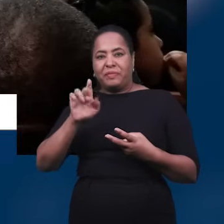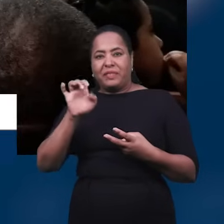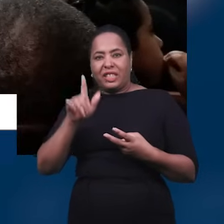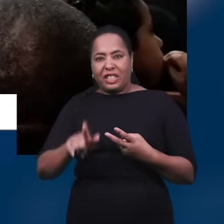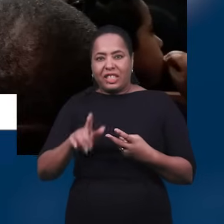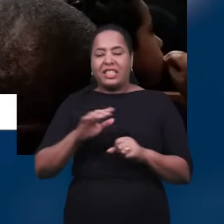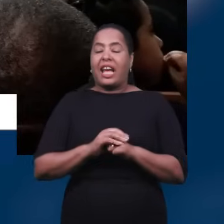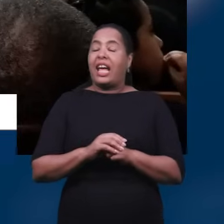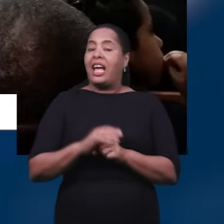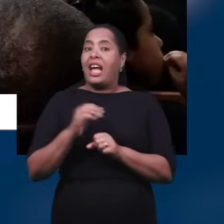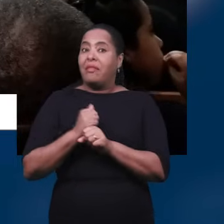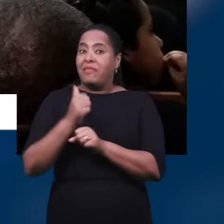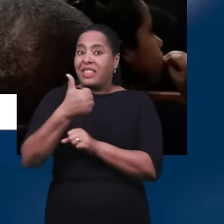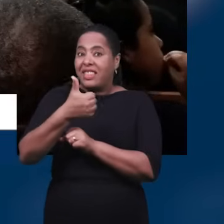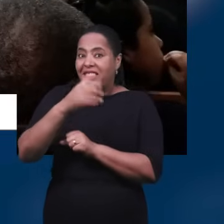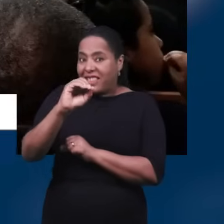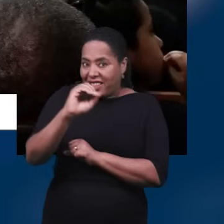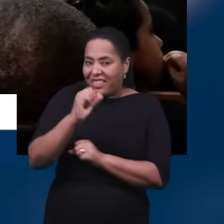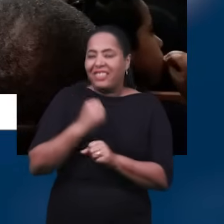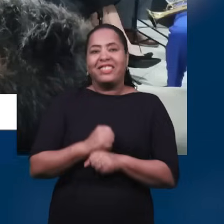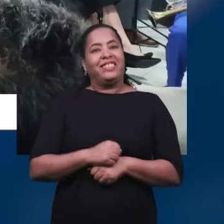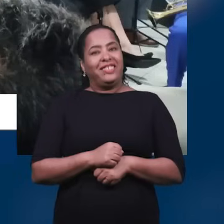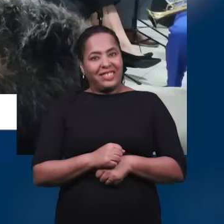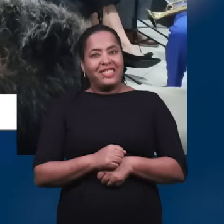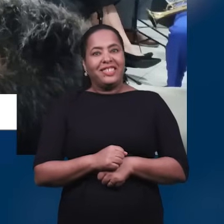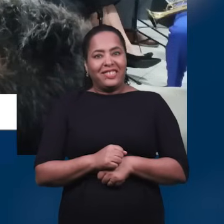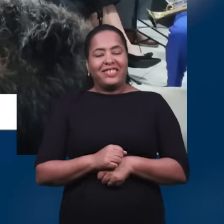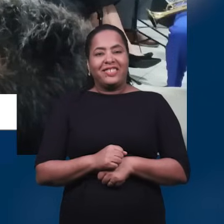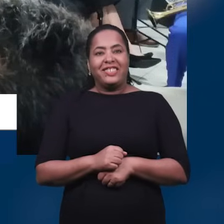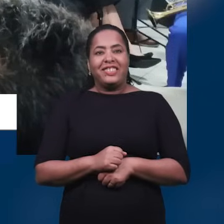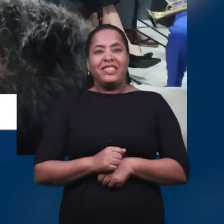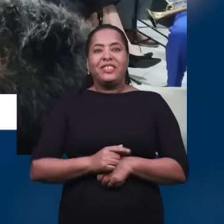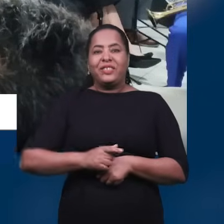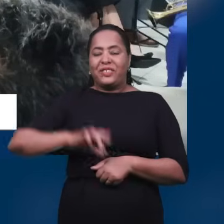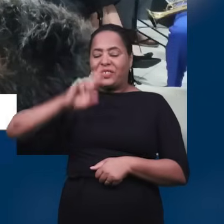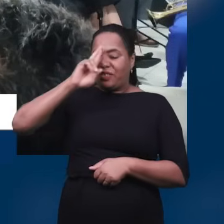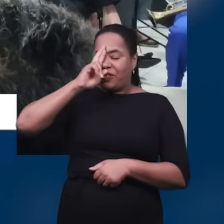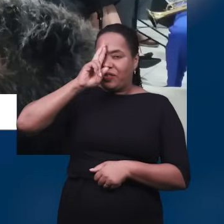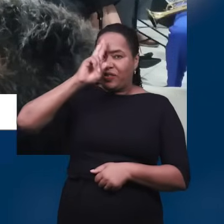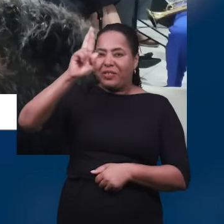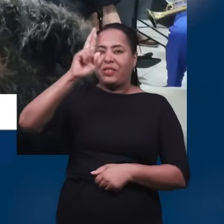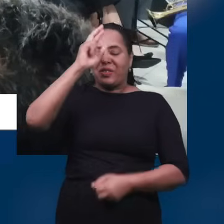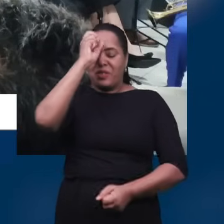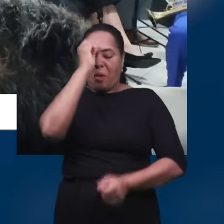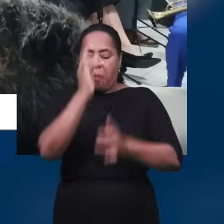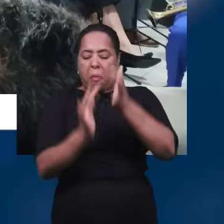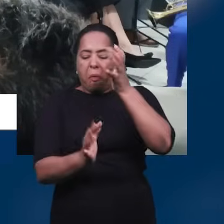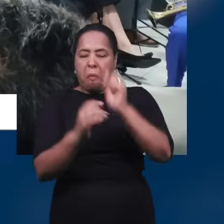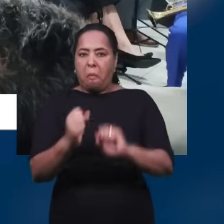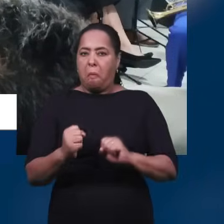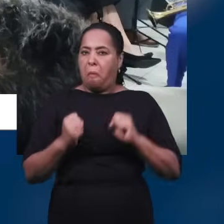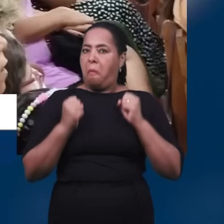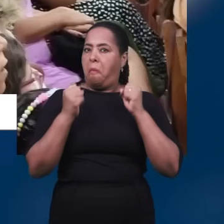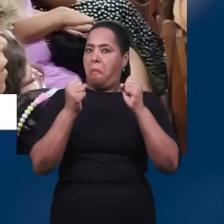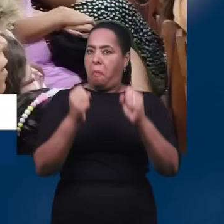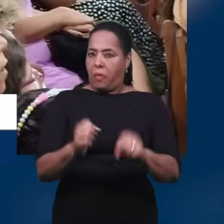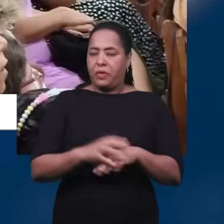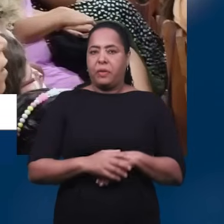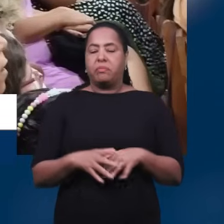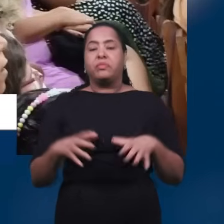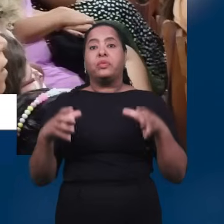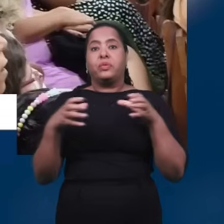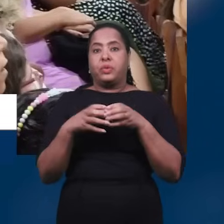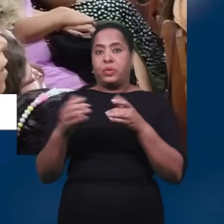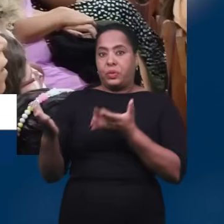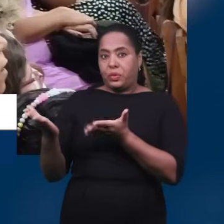de existência, uma embaixada da eternidade onde o Senhor tem derramado do seu poder. Os jovens